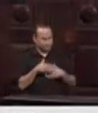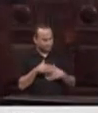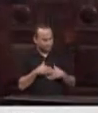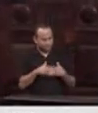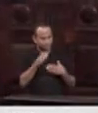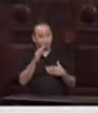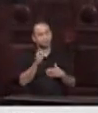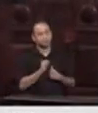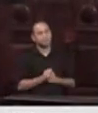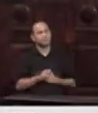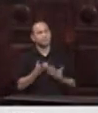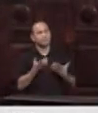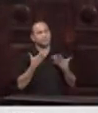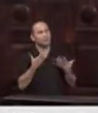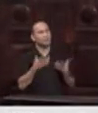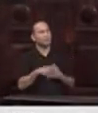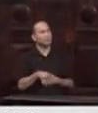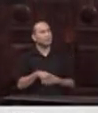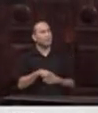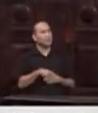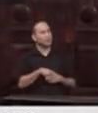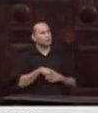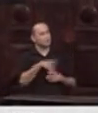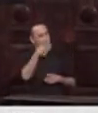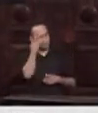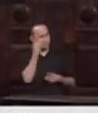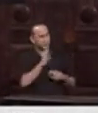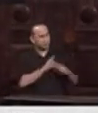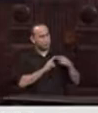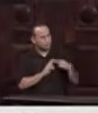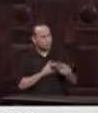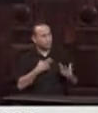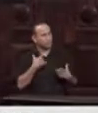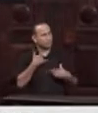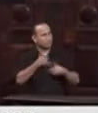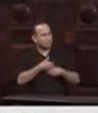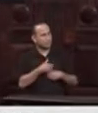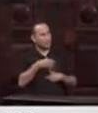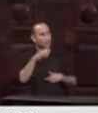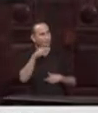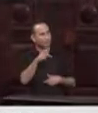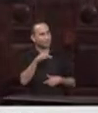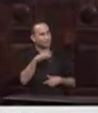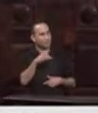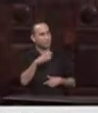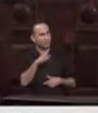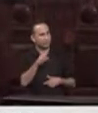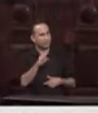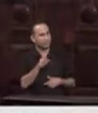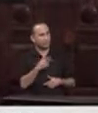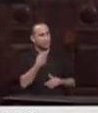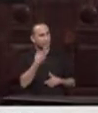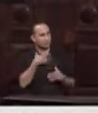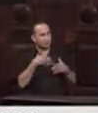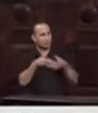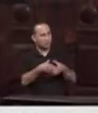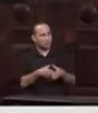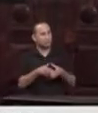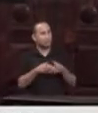aqui presentes representantes da Agência Nacional de Petróleo, da Petrobras, do Instituto Brasileiro de